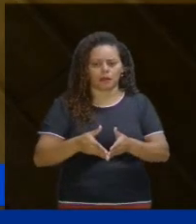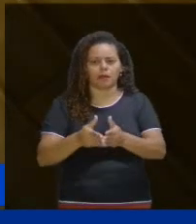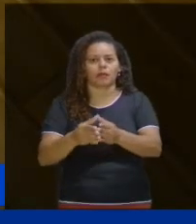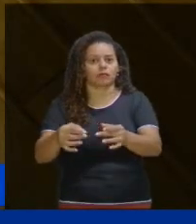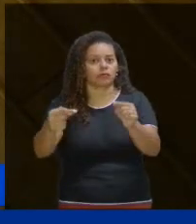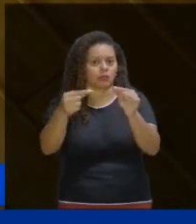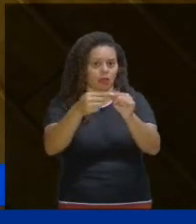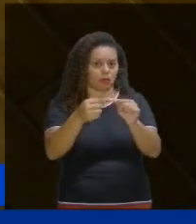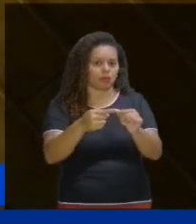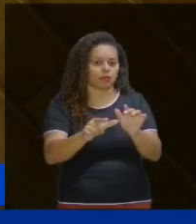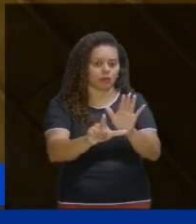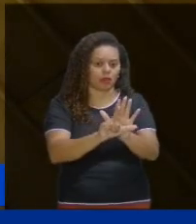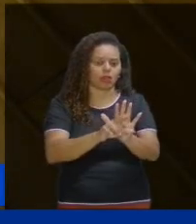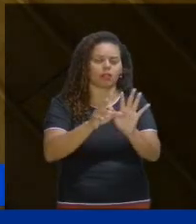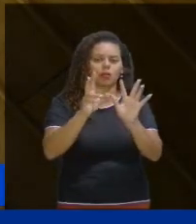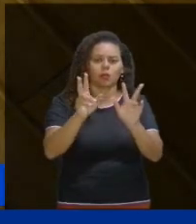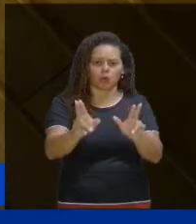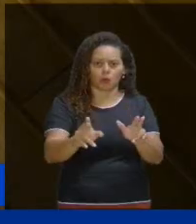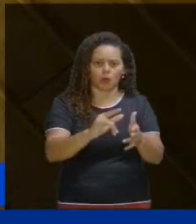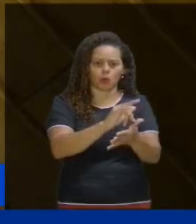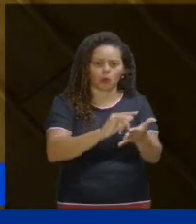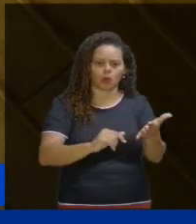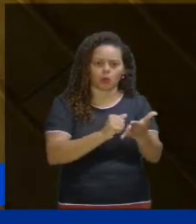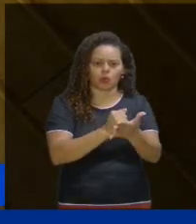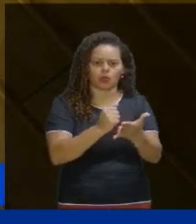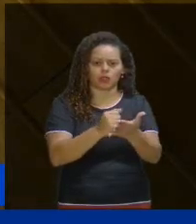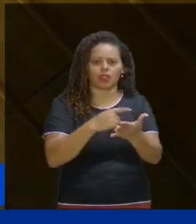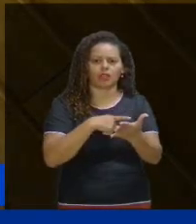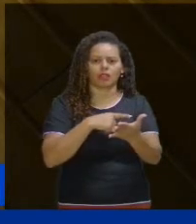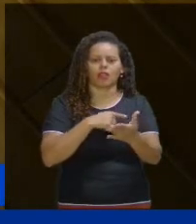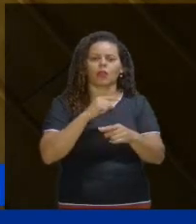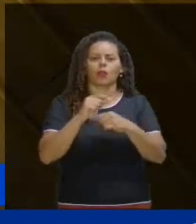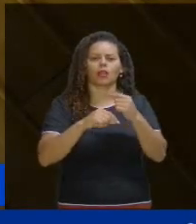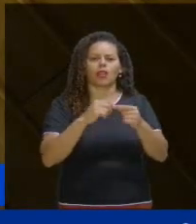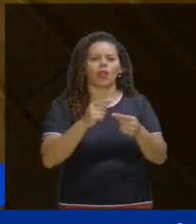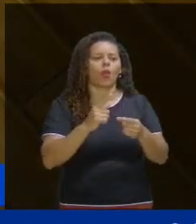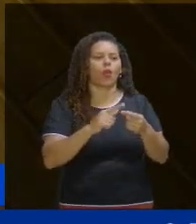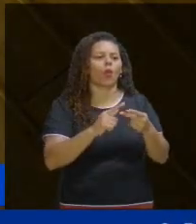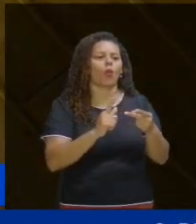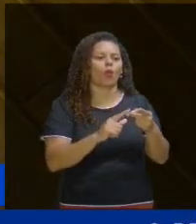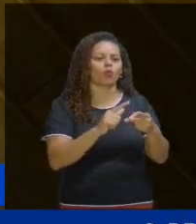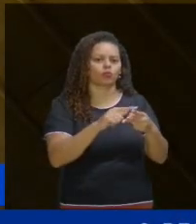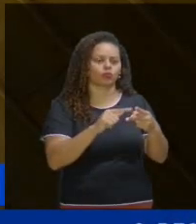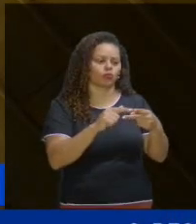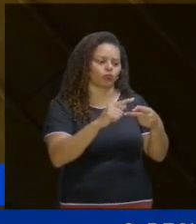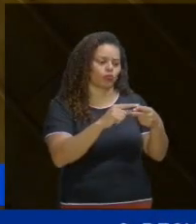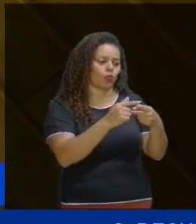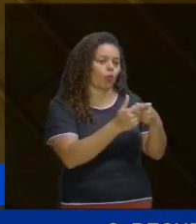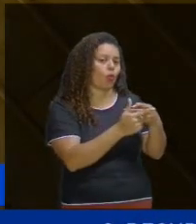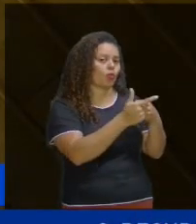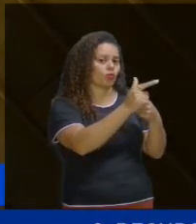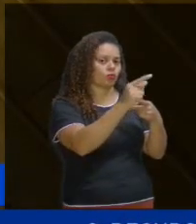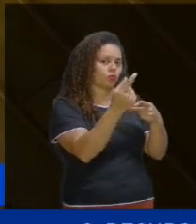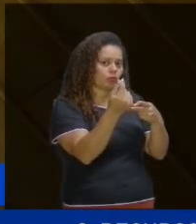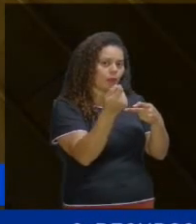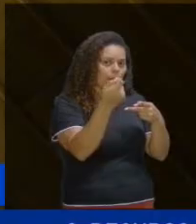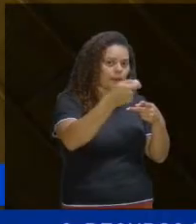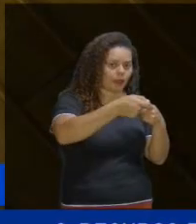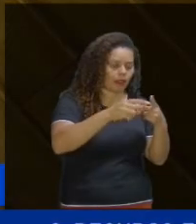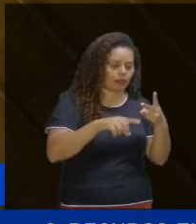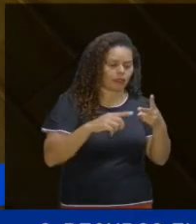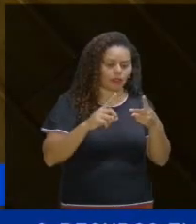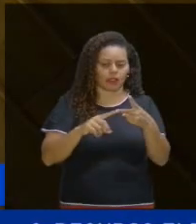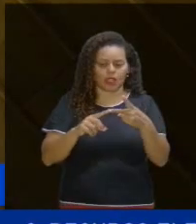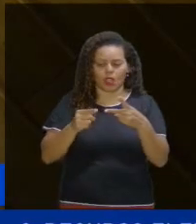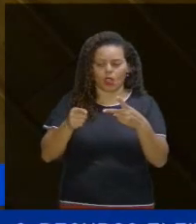ela tem sim o seu contrato e que o contrato de automotor terrestre teria sido um outro valor e que o valor a ser devolvido não